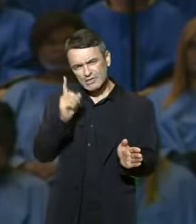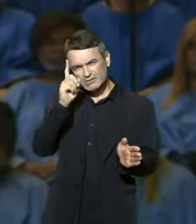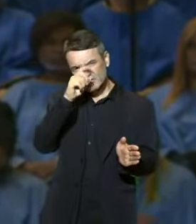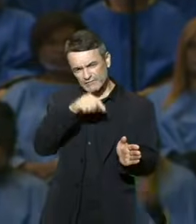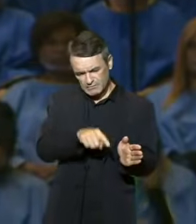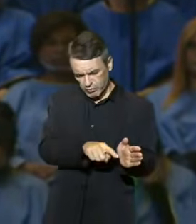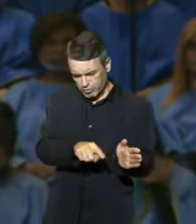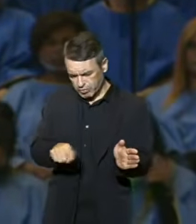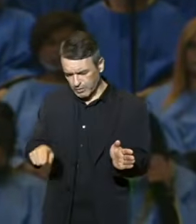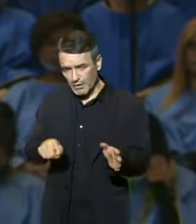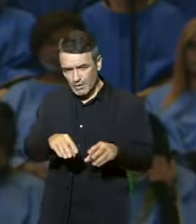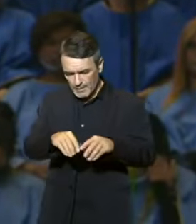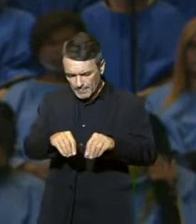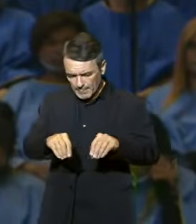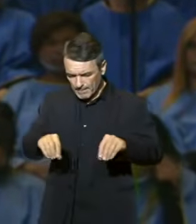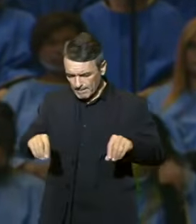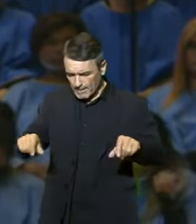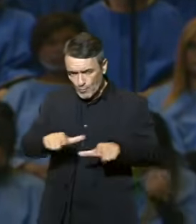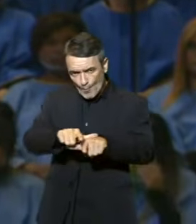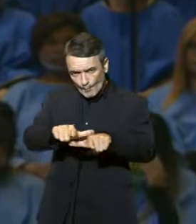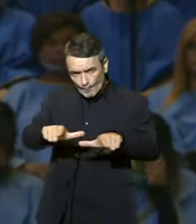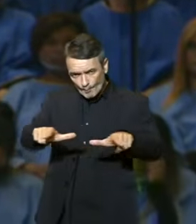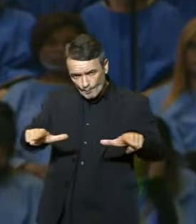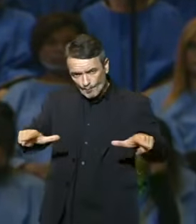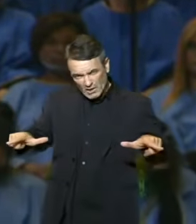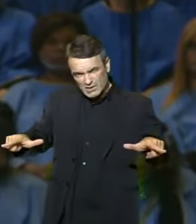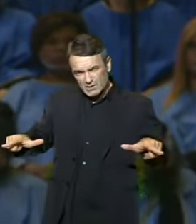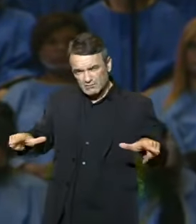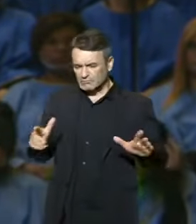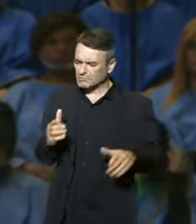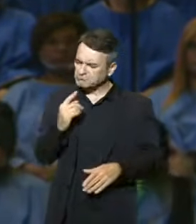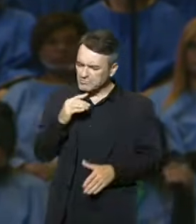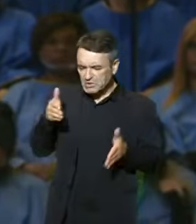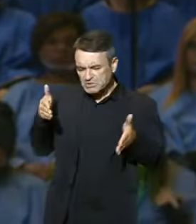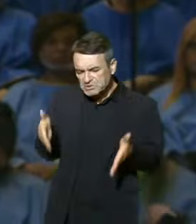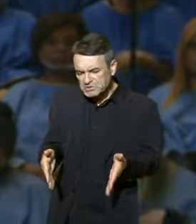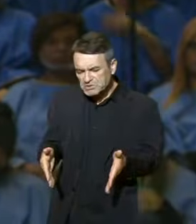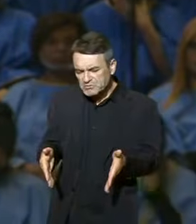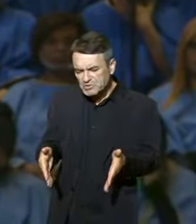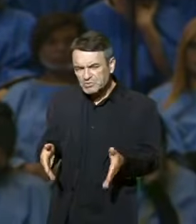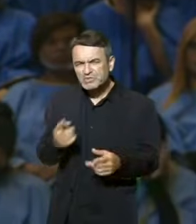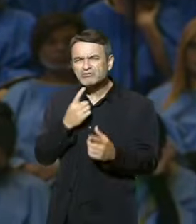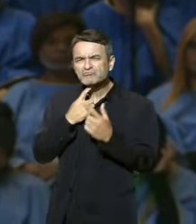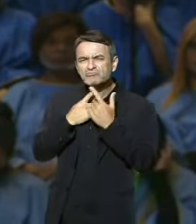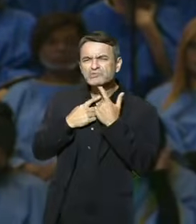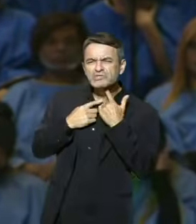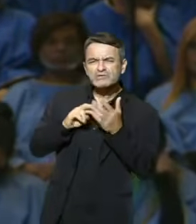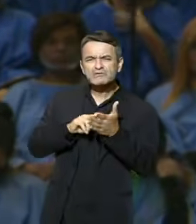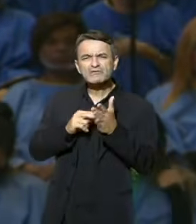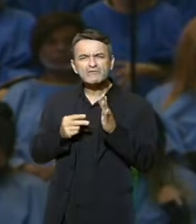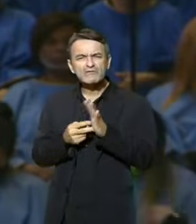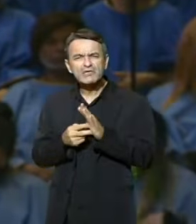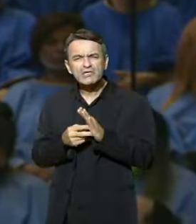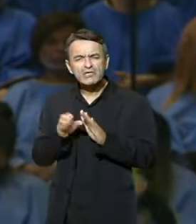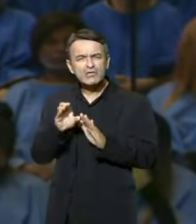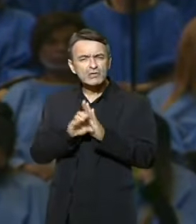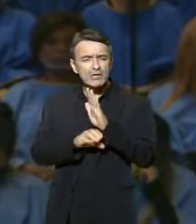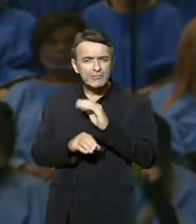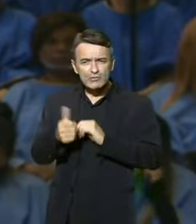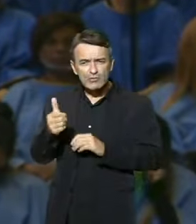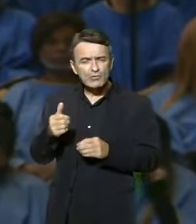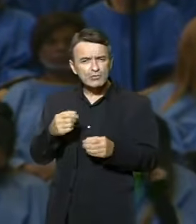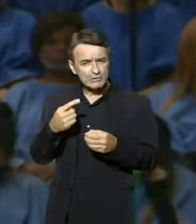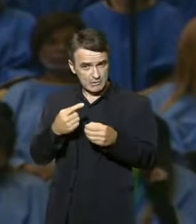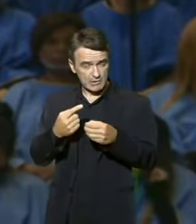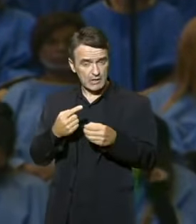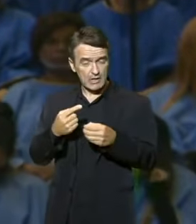expressão, sepulturas dos desejos, ou sepulturas do desejo, aqui no capítulo 11 de